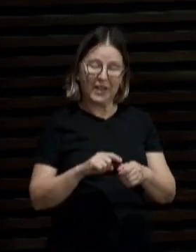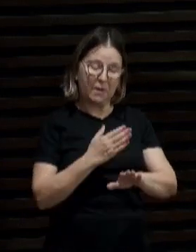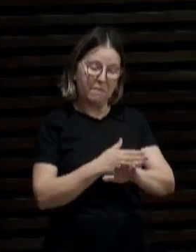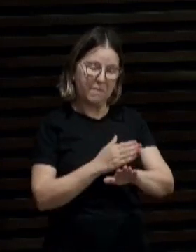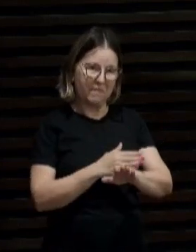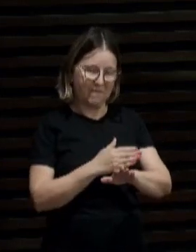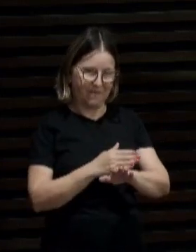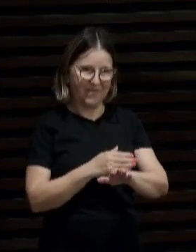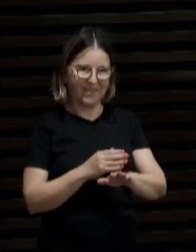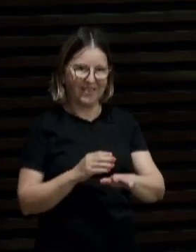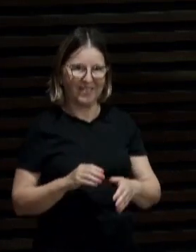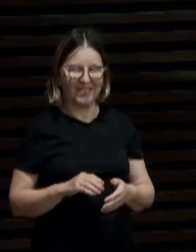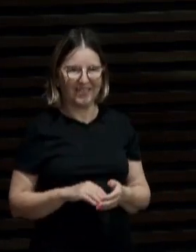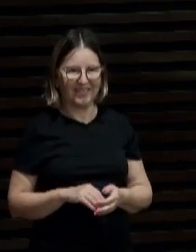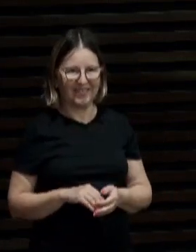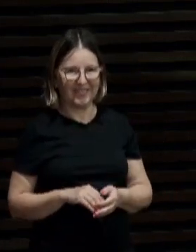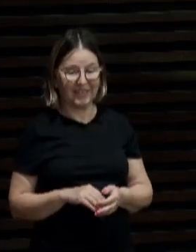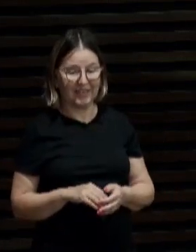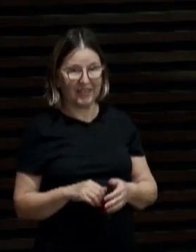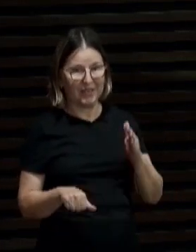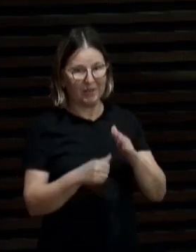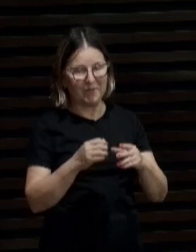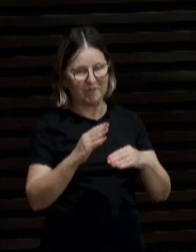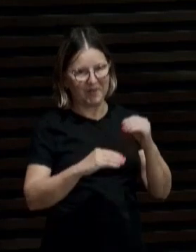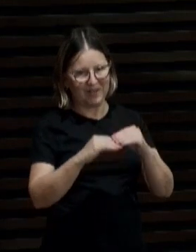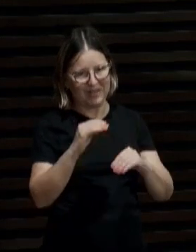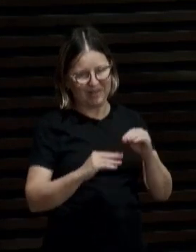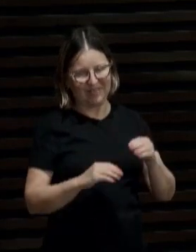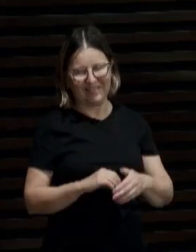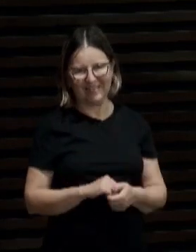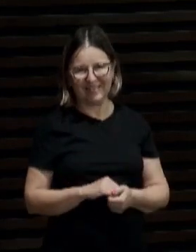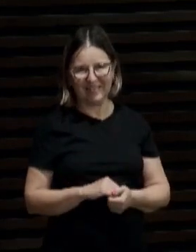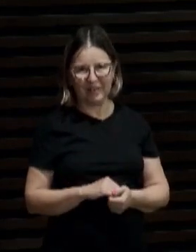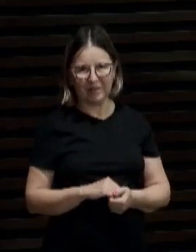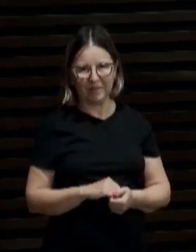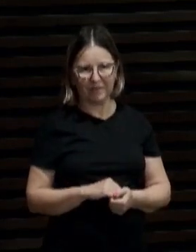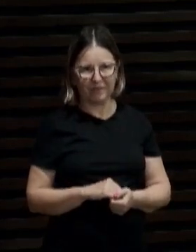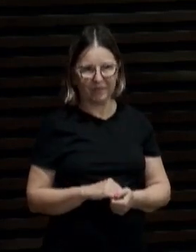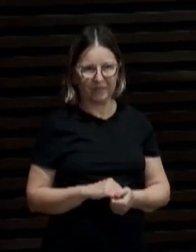falar, é só converseiro, né?